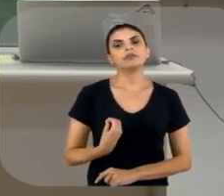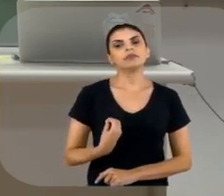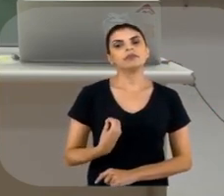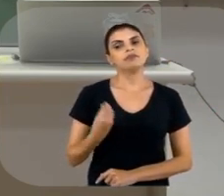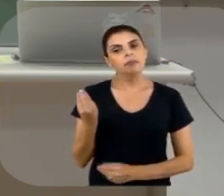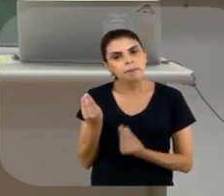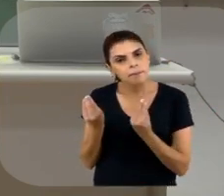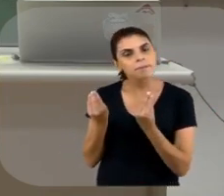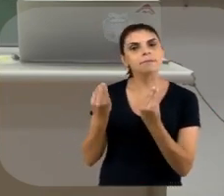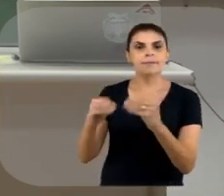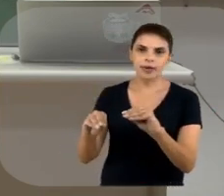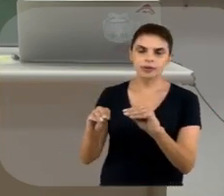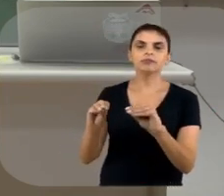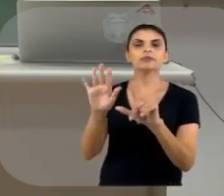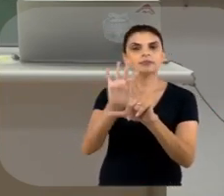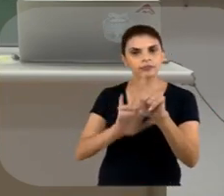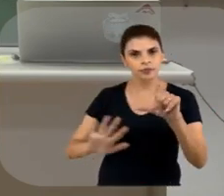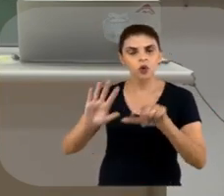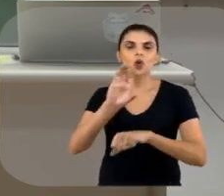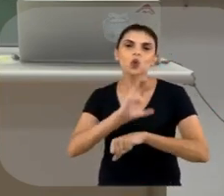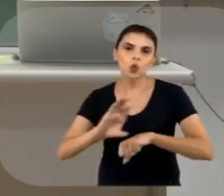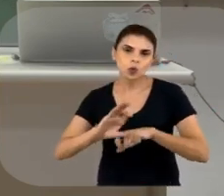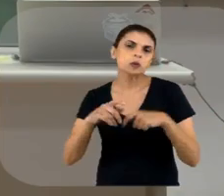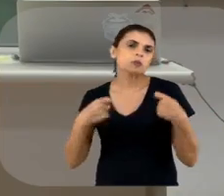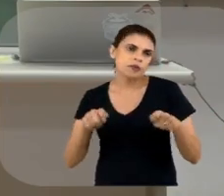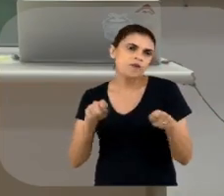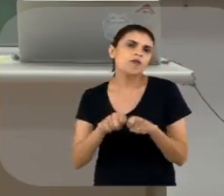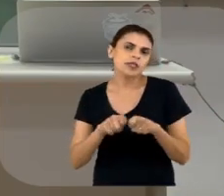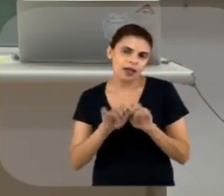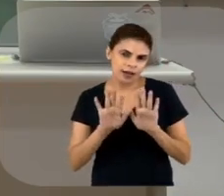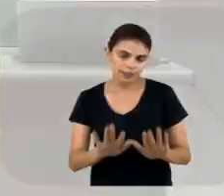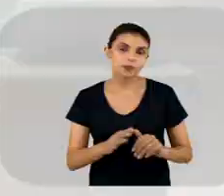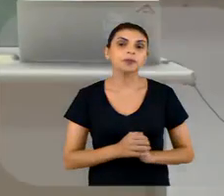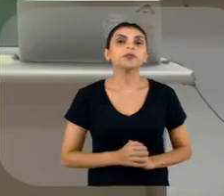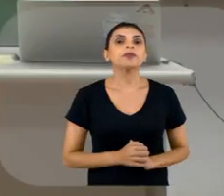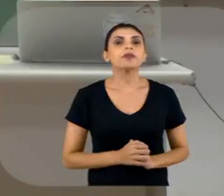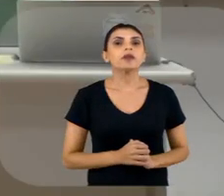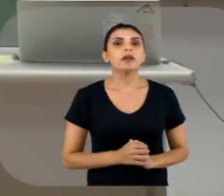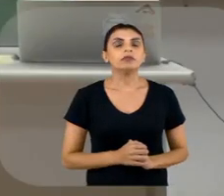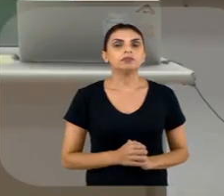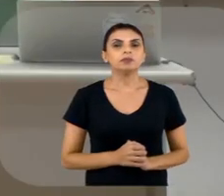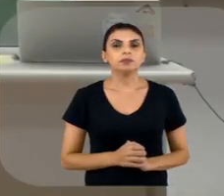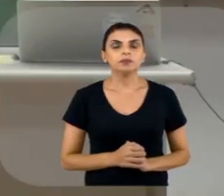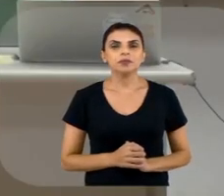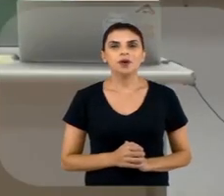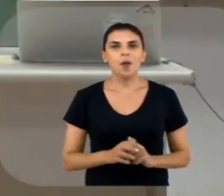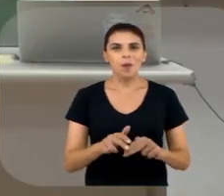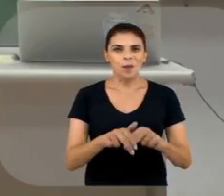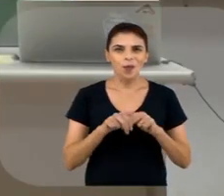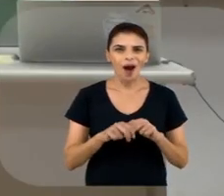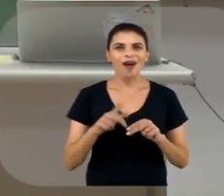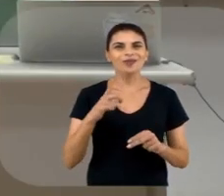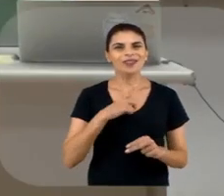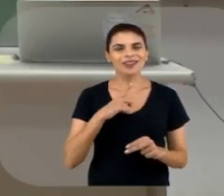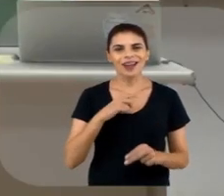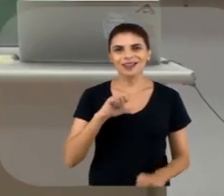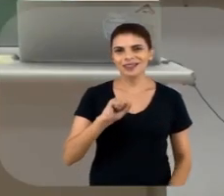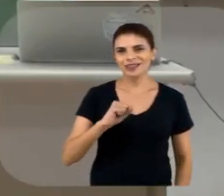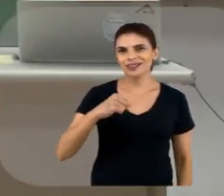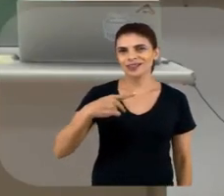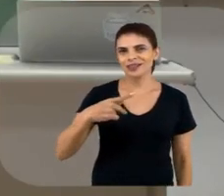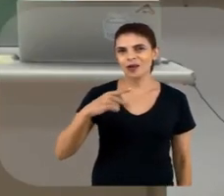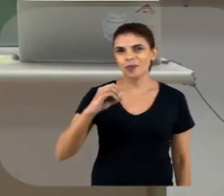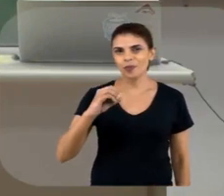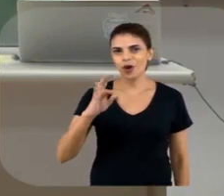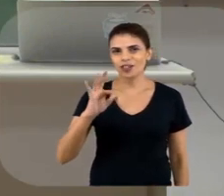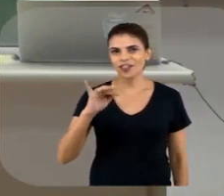gente insere dentro dos cursos precisa também seguir isso. É importante dizer que não é porque está no Spotify